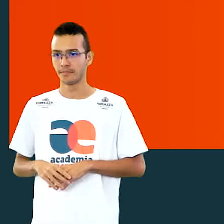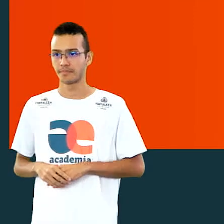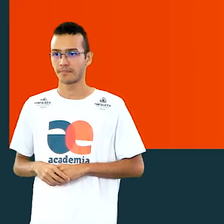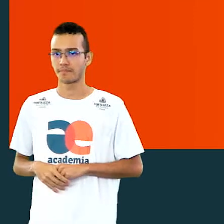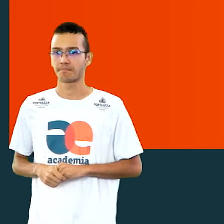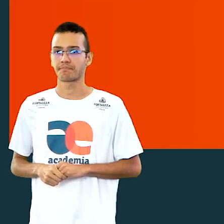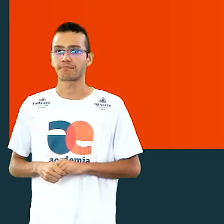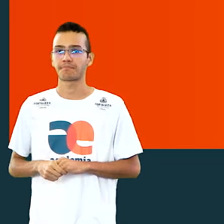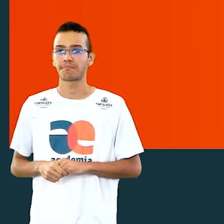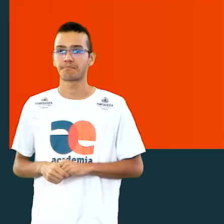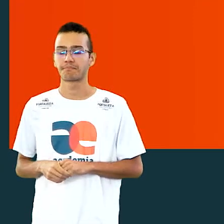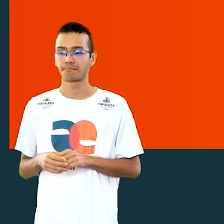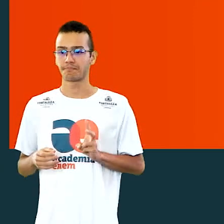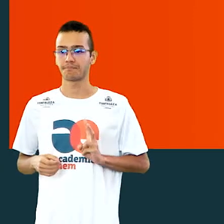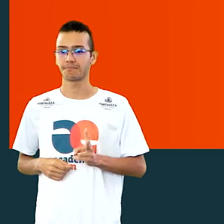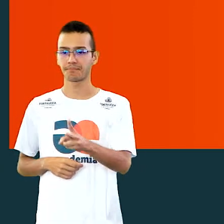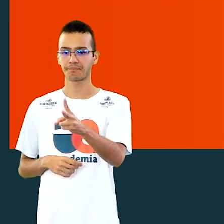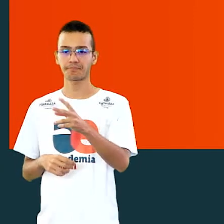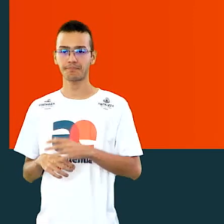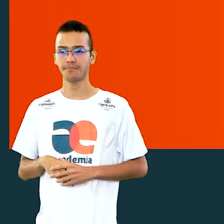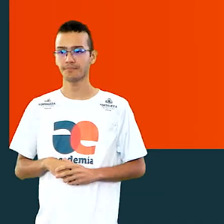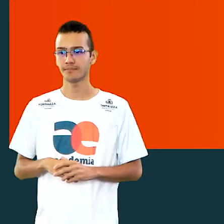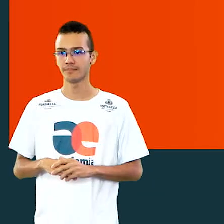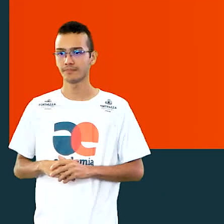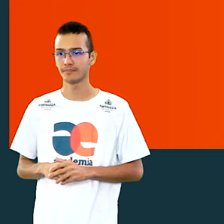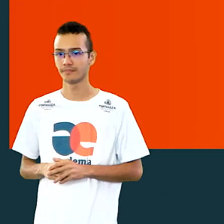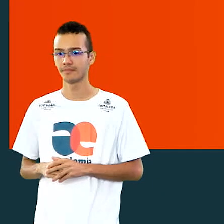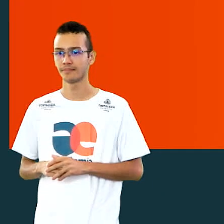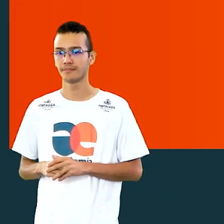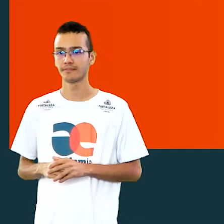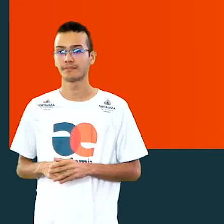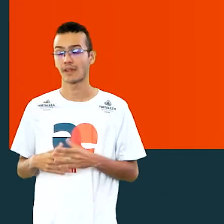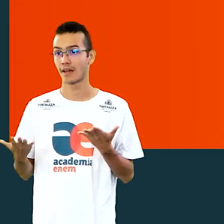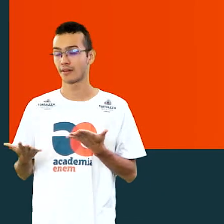Vamos lá. Agora nós vamos mudar a ideia.